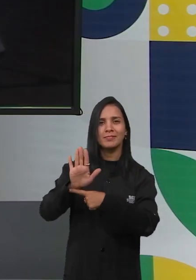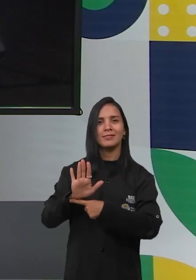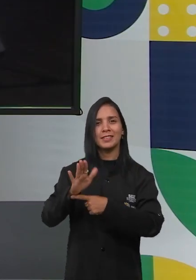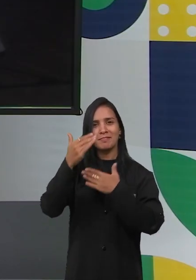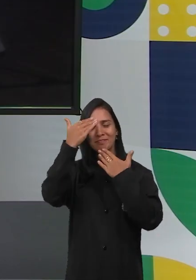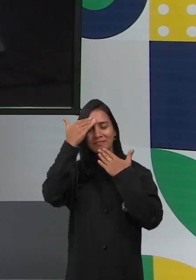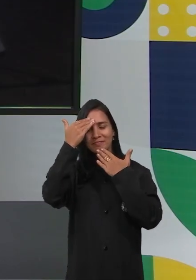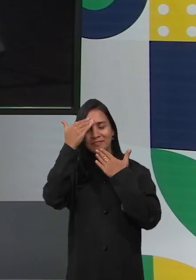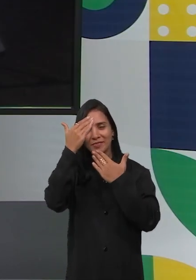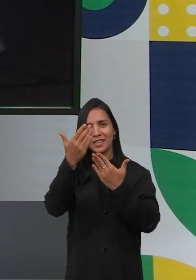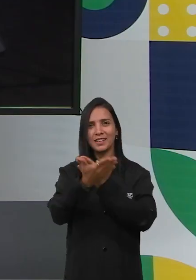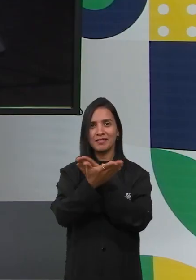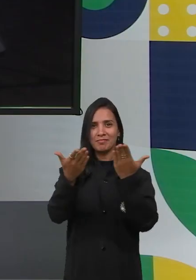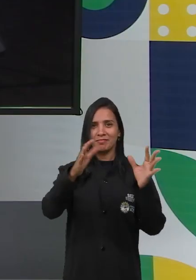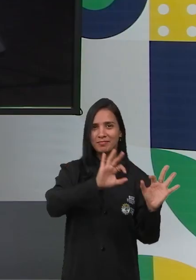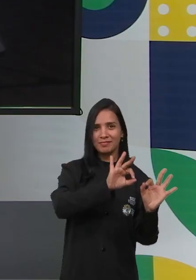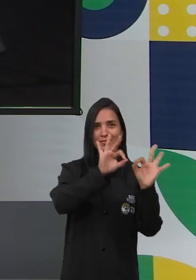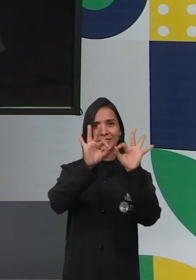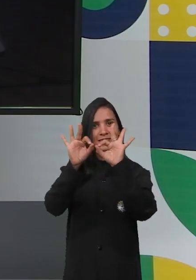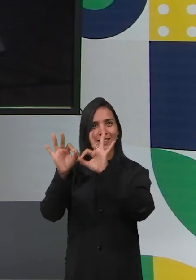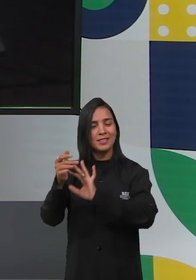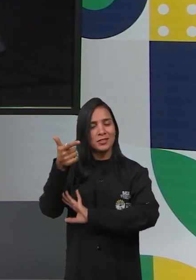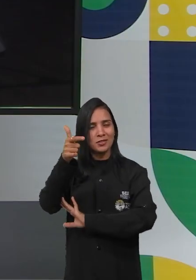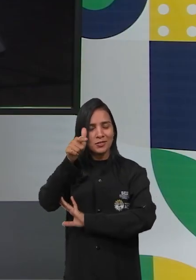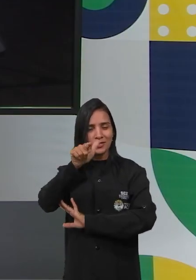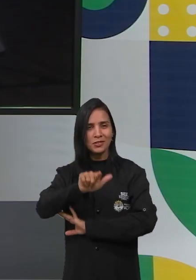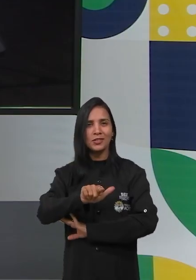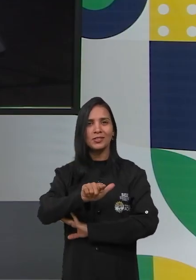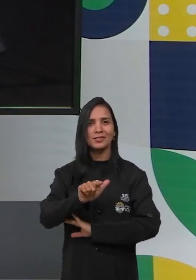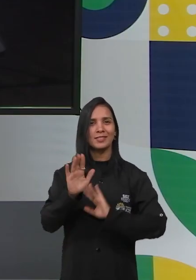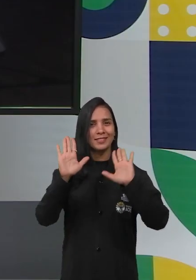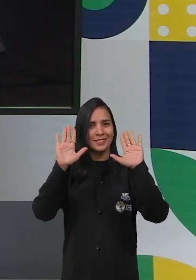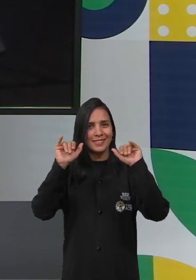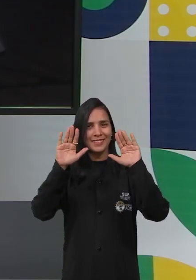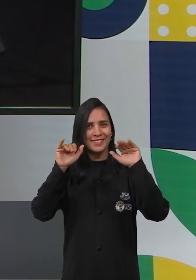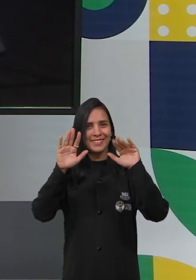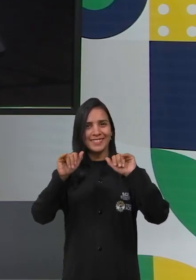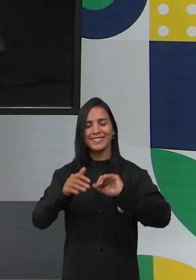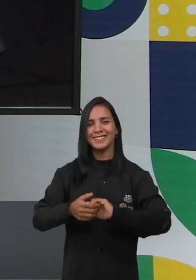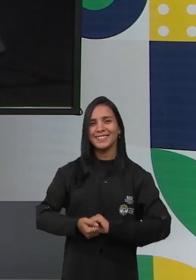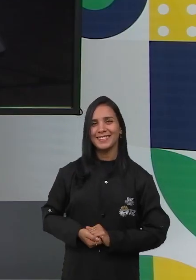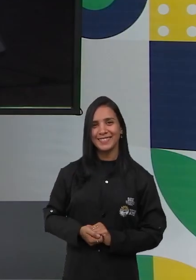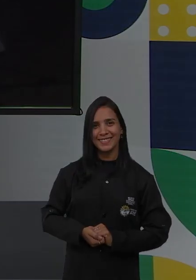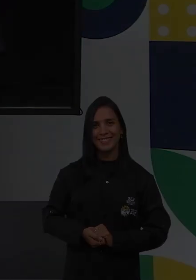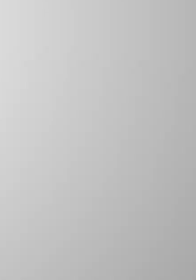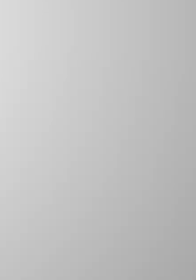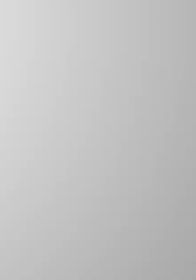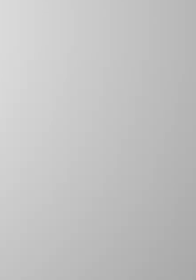Muito obrigada pela sua participação, por estar nos assistindo, e a gente se encontra na próxima.